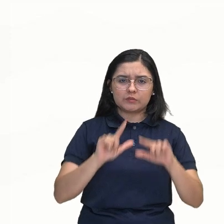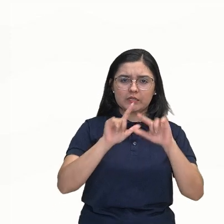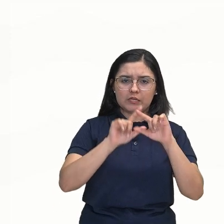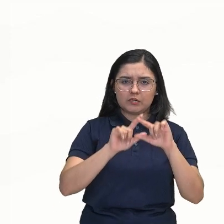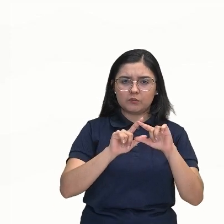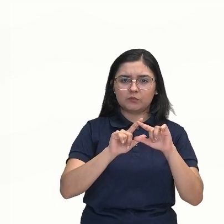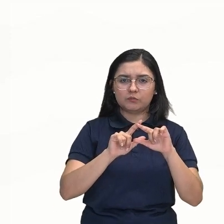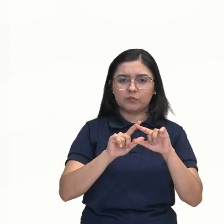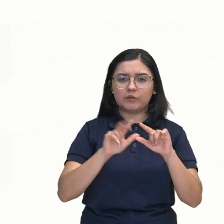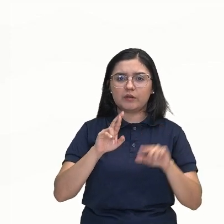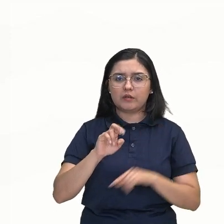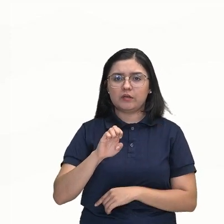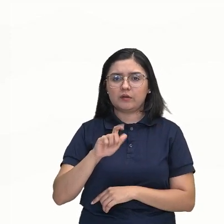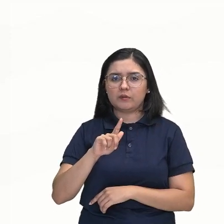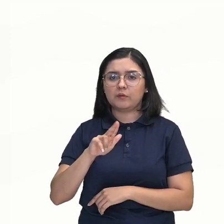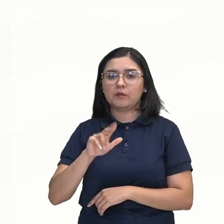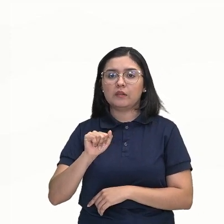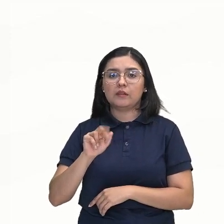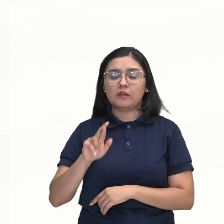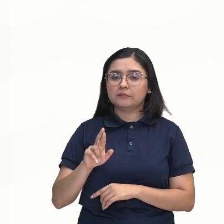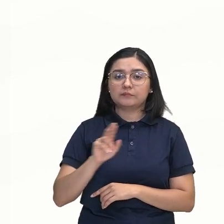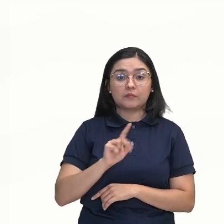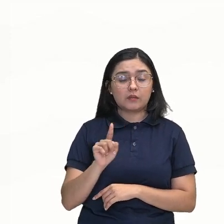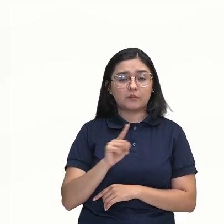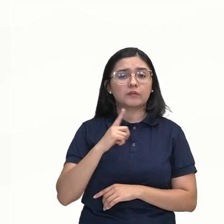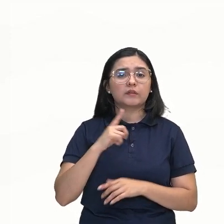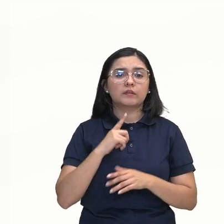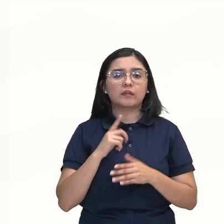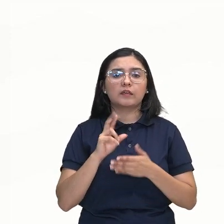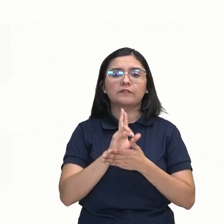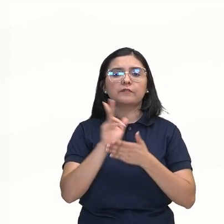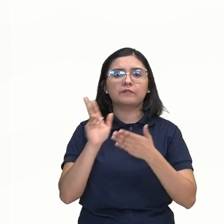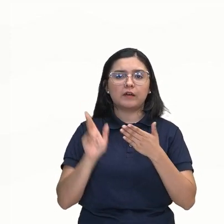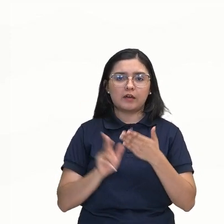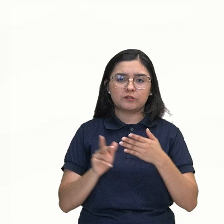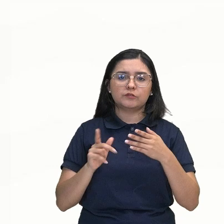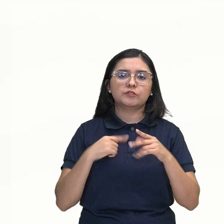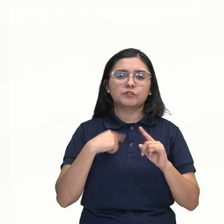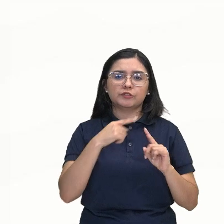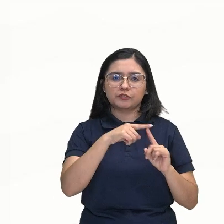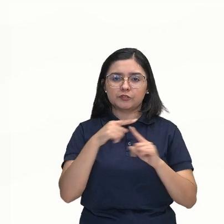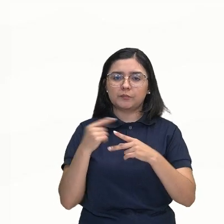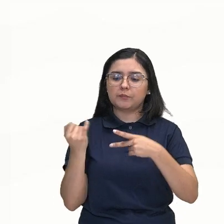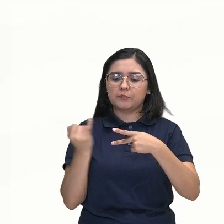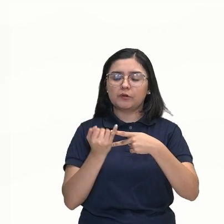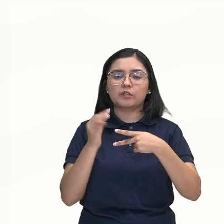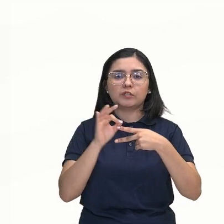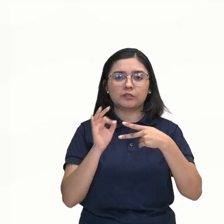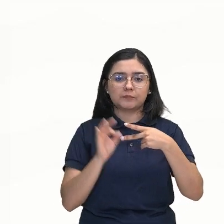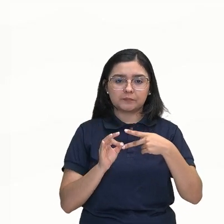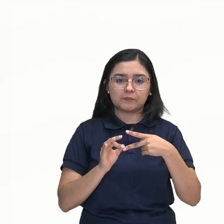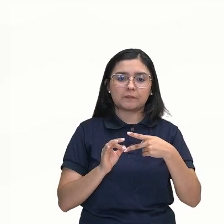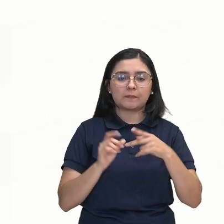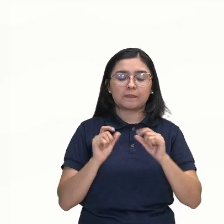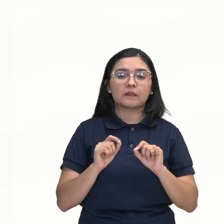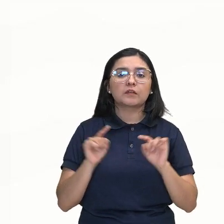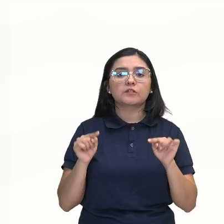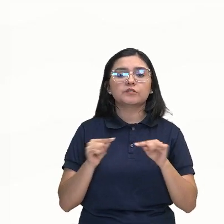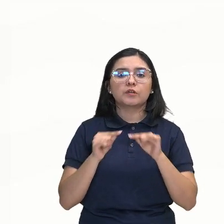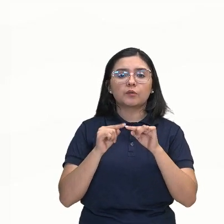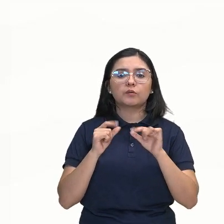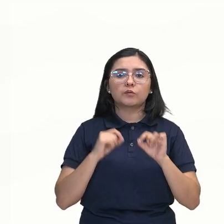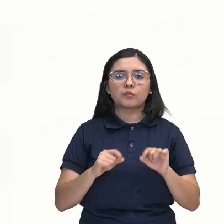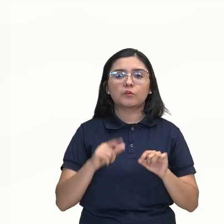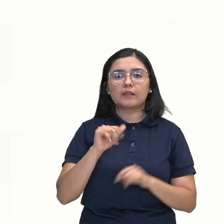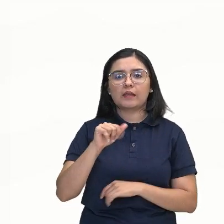regular? Não, pessoal, nós temos aí vários polígonos regulares. Os nossos polígonos regulares, de acordo com os seus